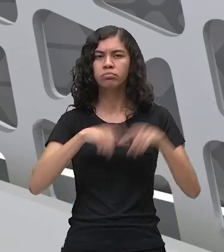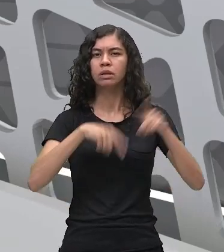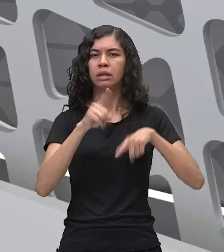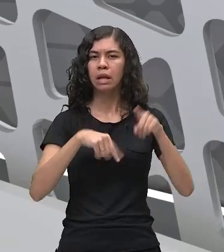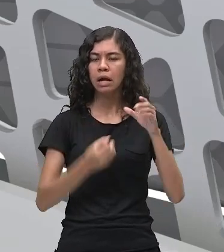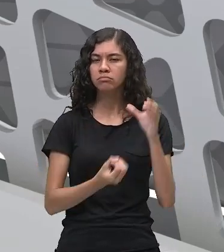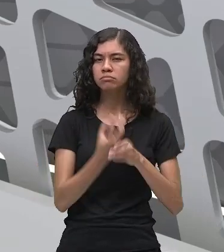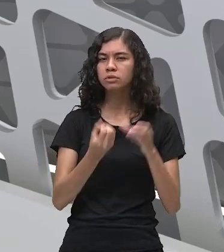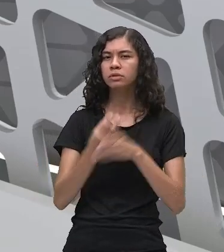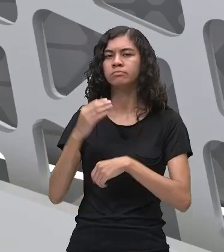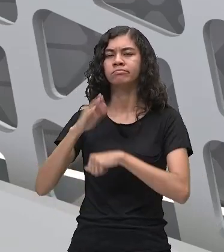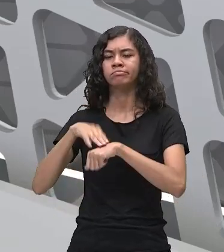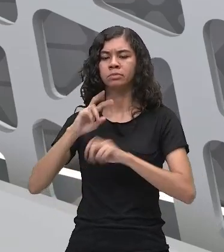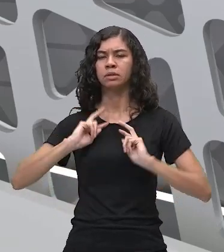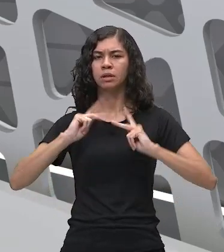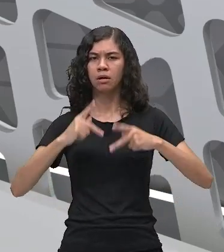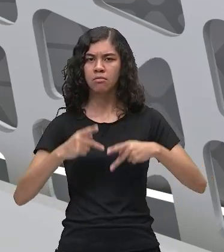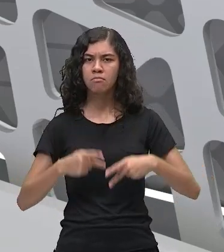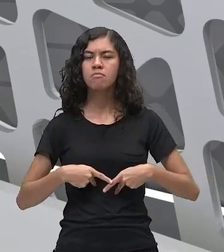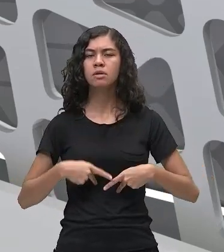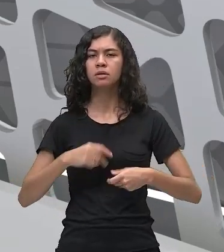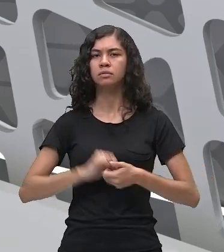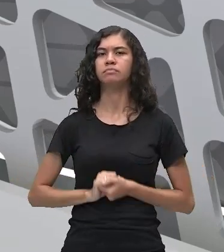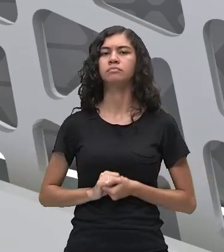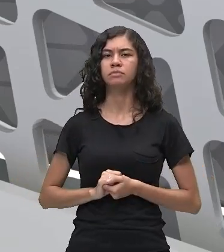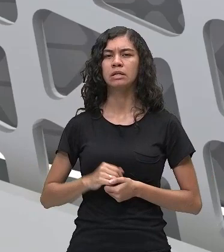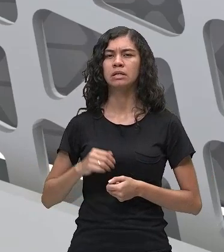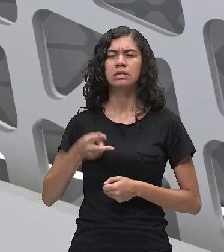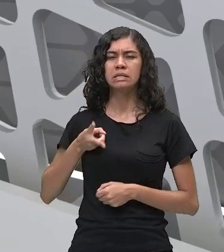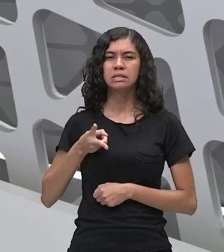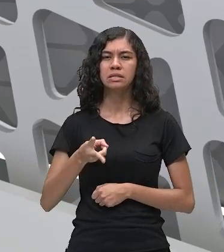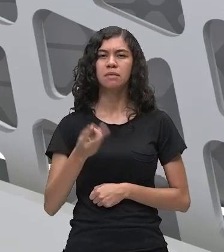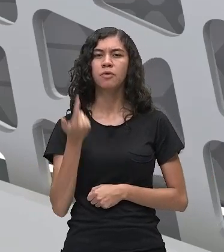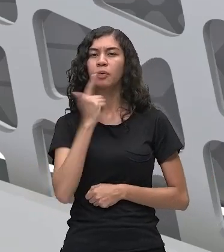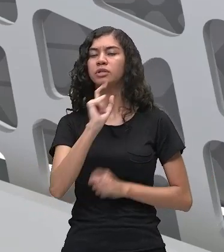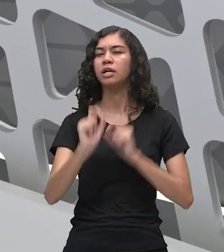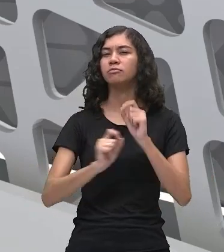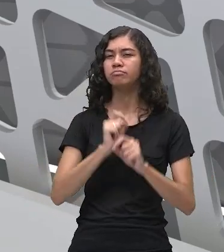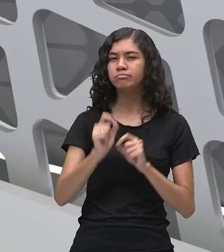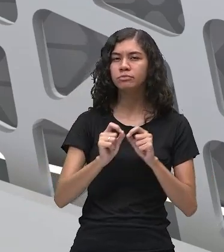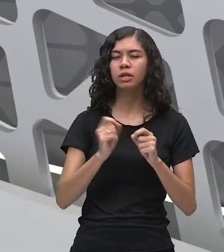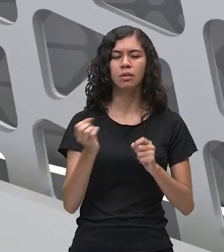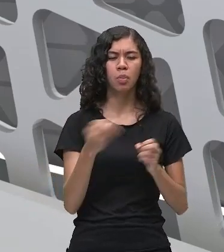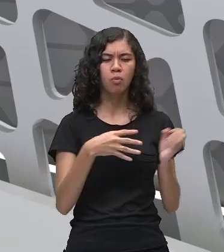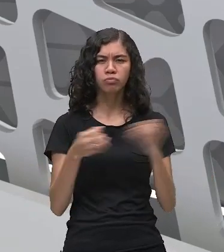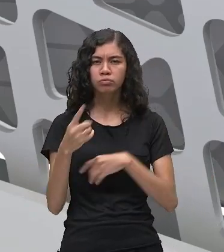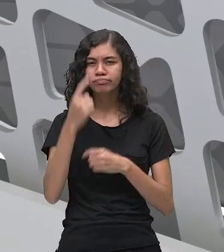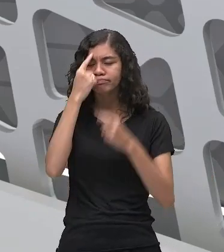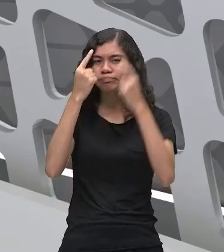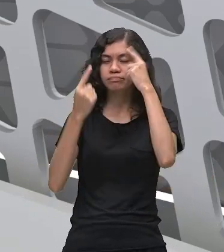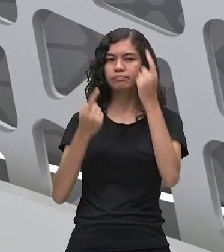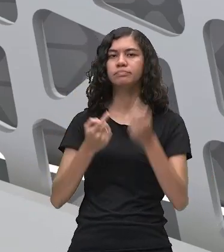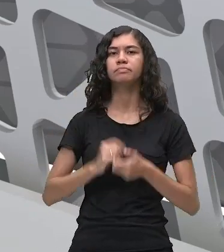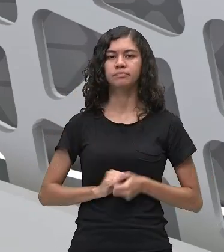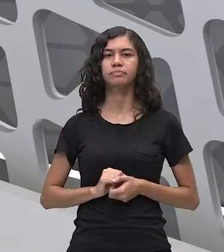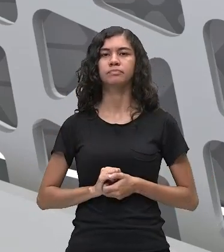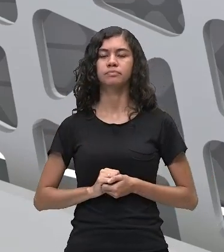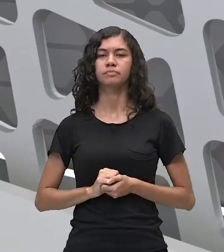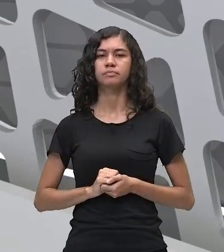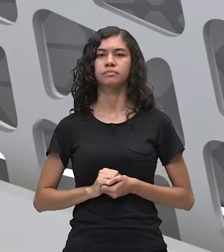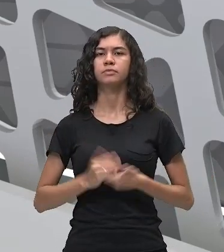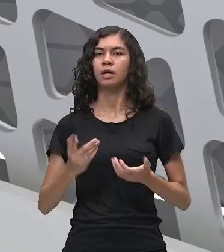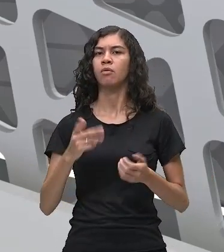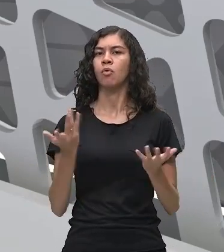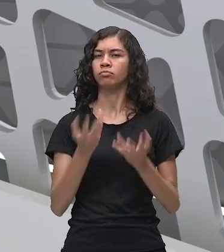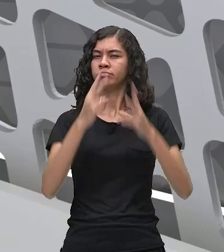o ser humano, ele sempre é o único ser que vai sempre se ajeitando. Então a gente falou sobre petróleo, a origem do petróleo,